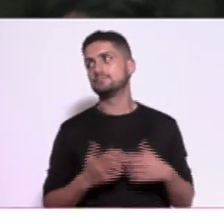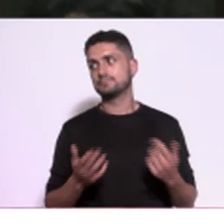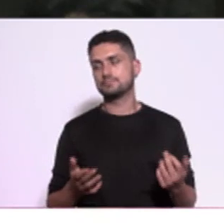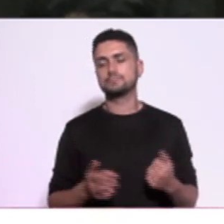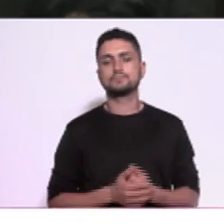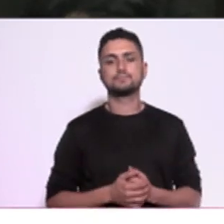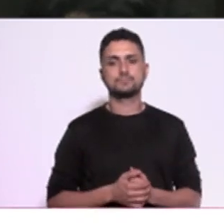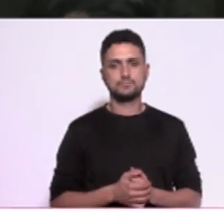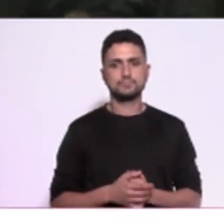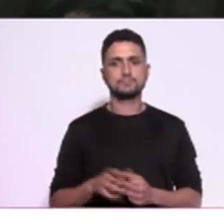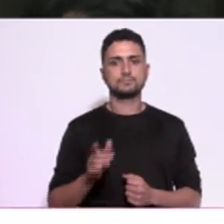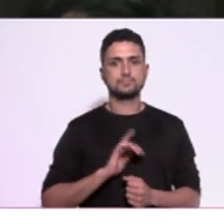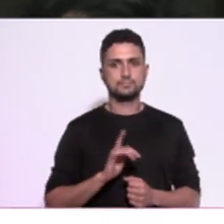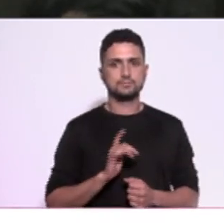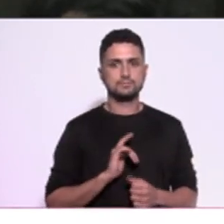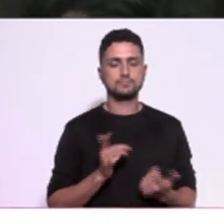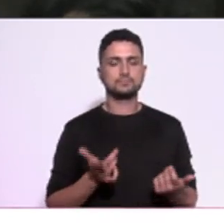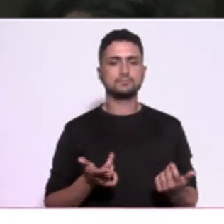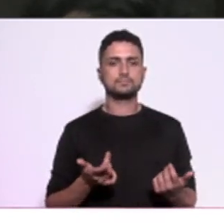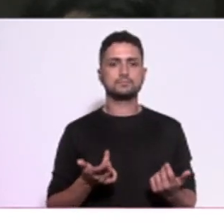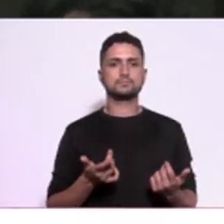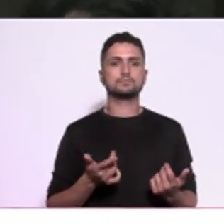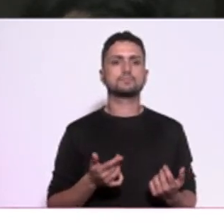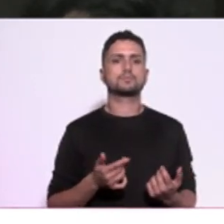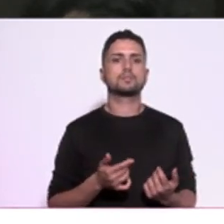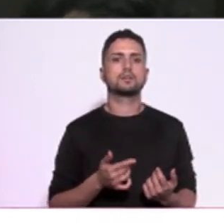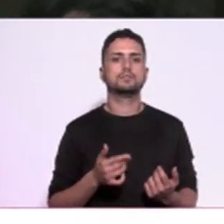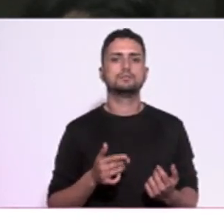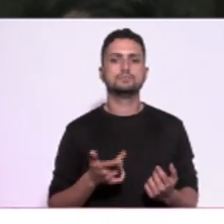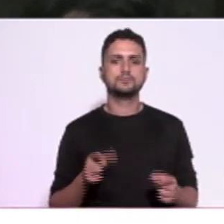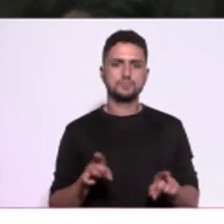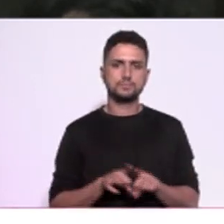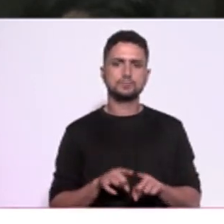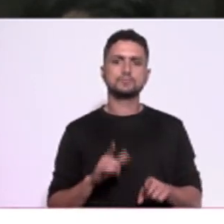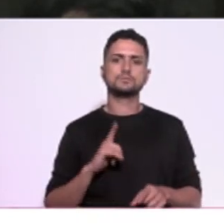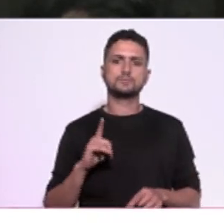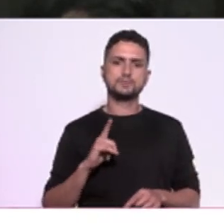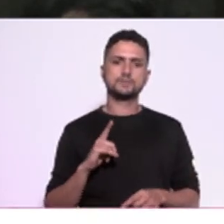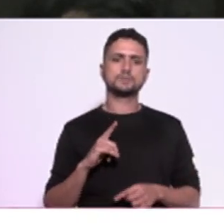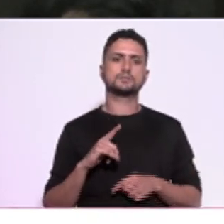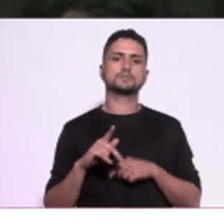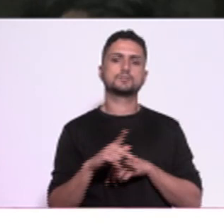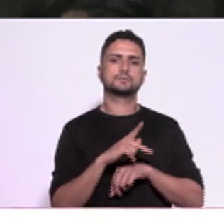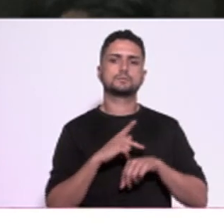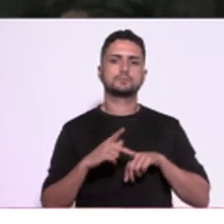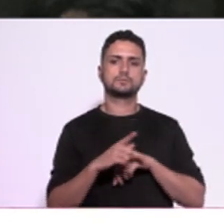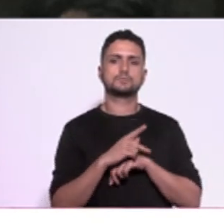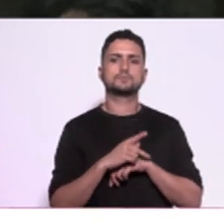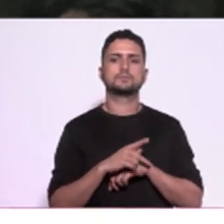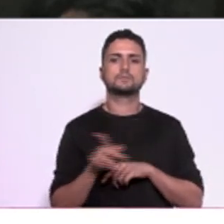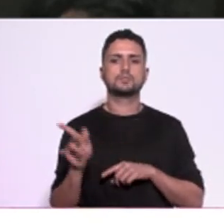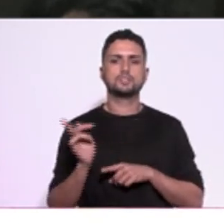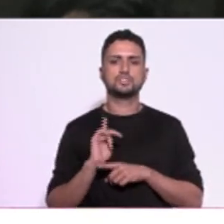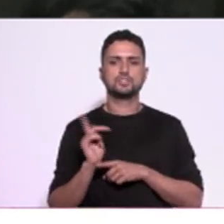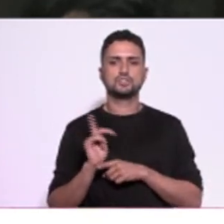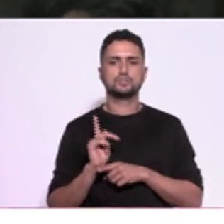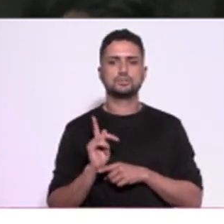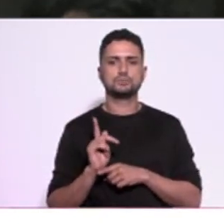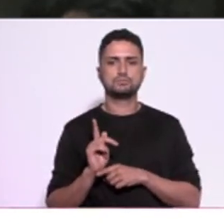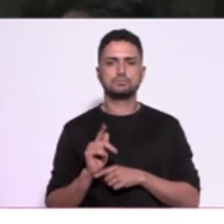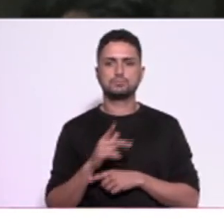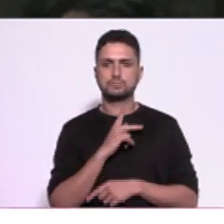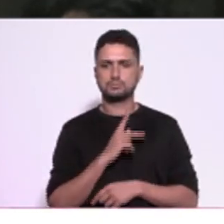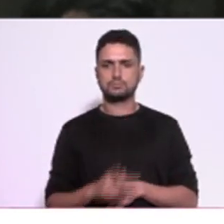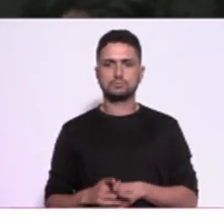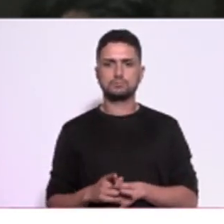é um fenômeno claramente republicano. Foi durante a República, especialmente na gestão do presidente Getúlio Vargas,